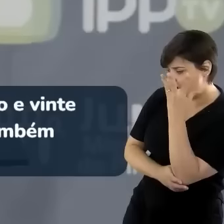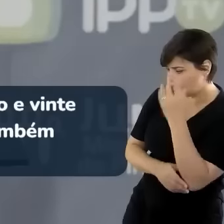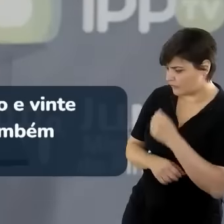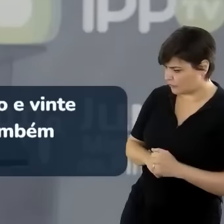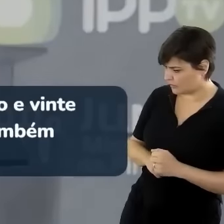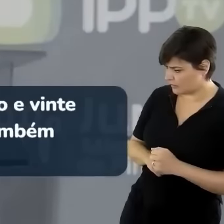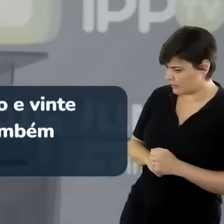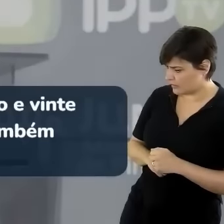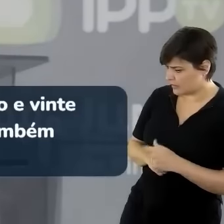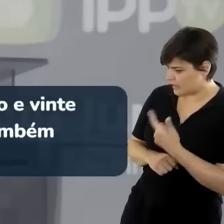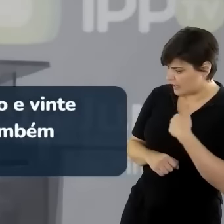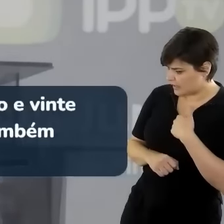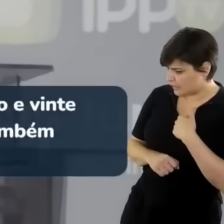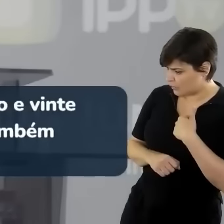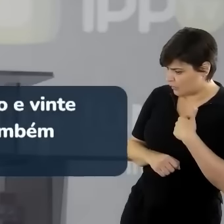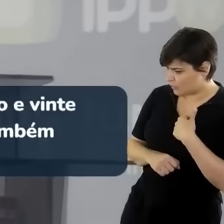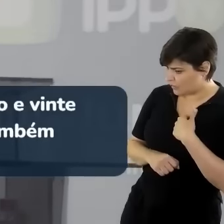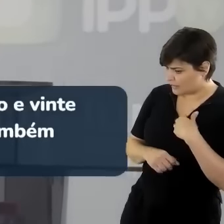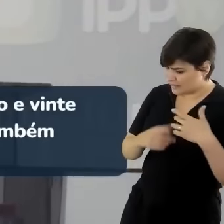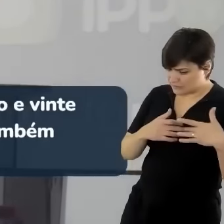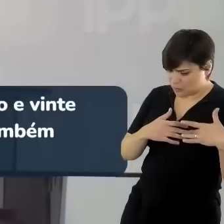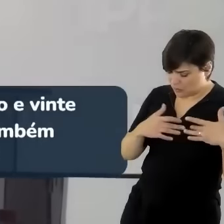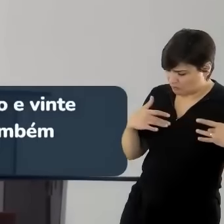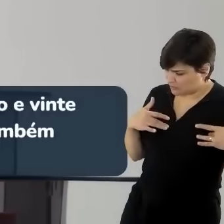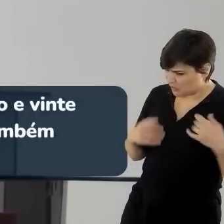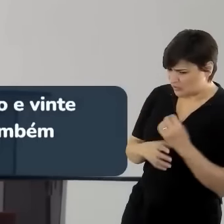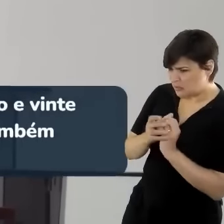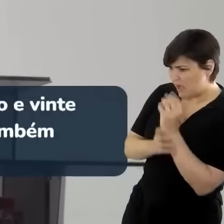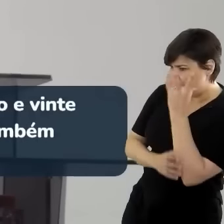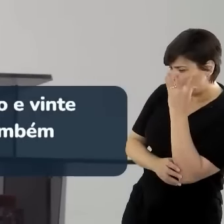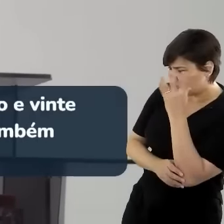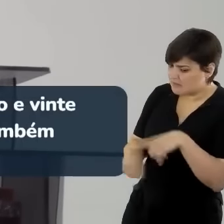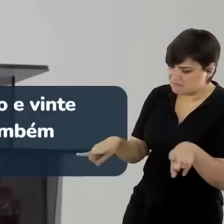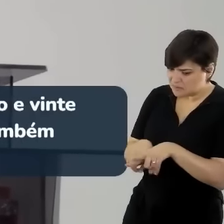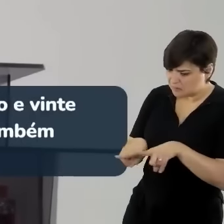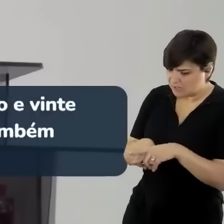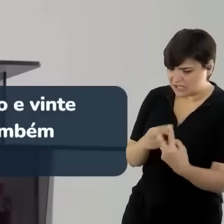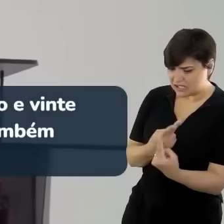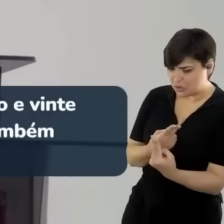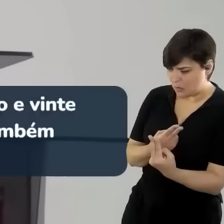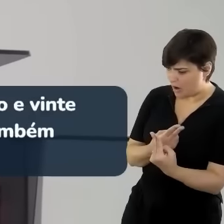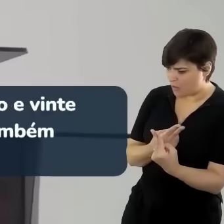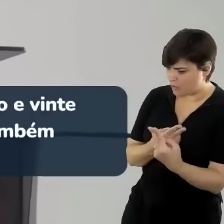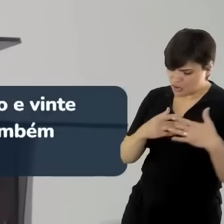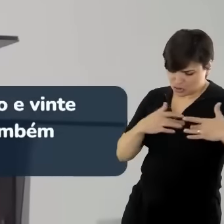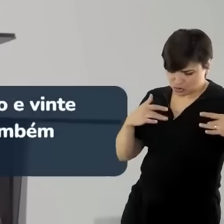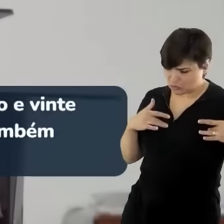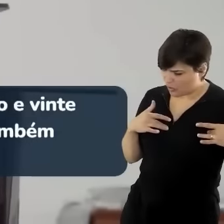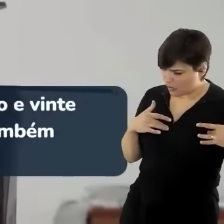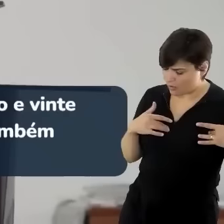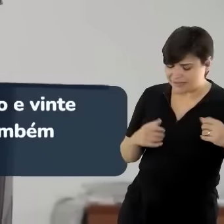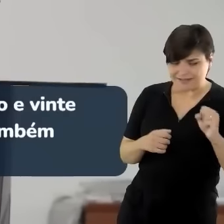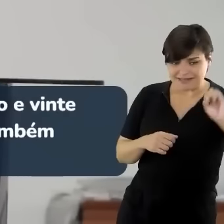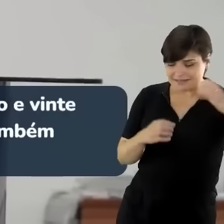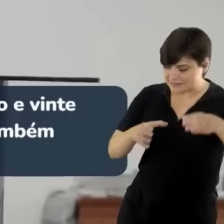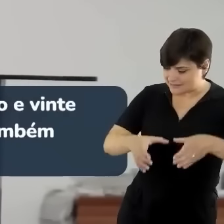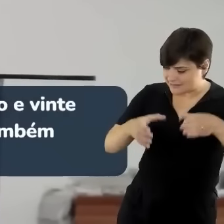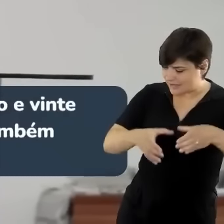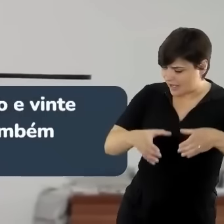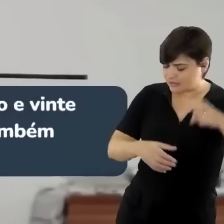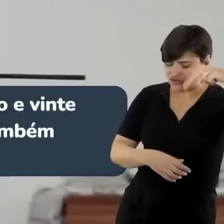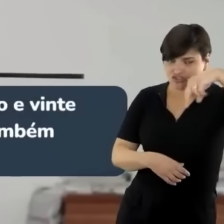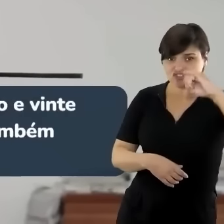compaixão da grande cidade de nínive em que há mais de 120.000 pessoas que